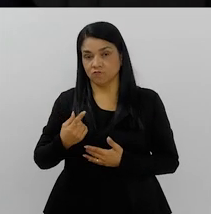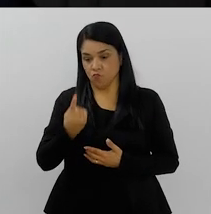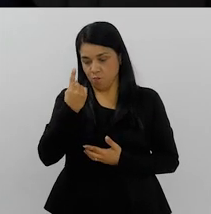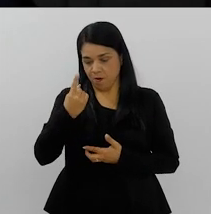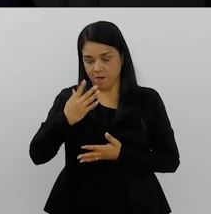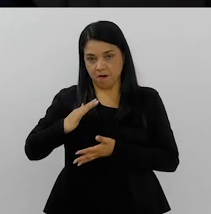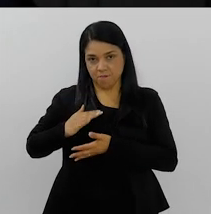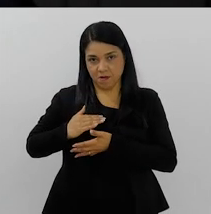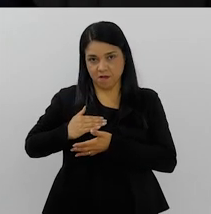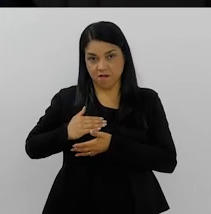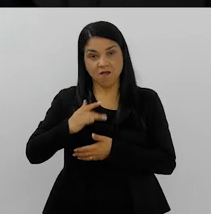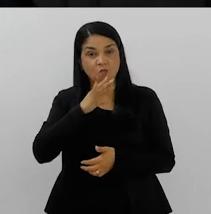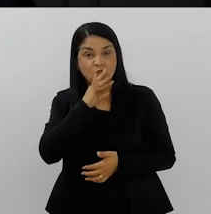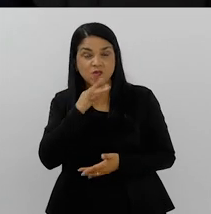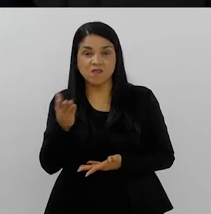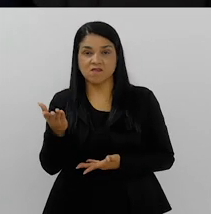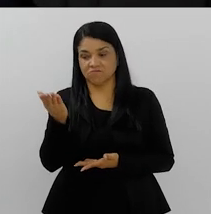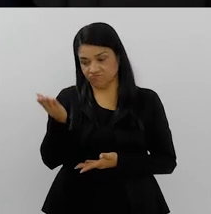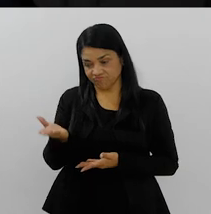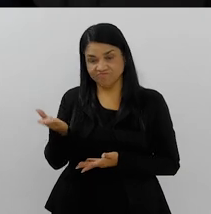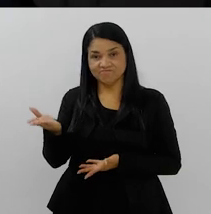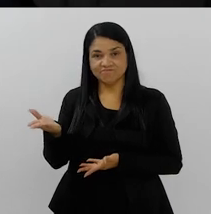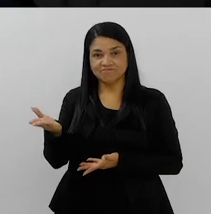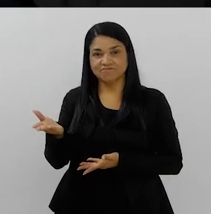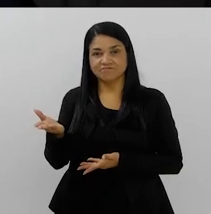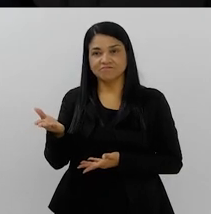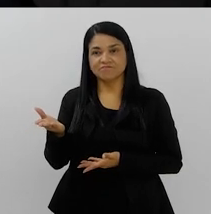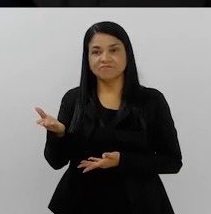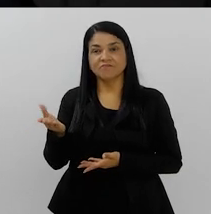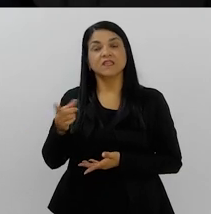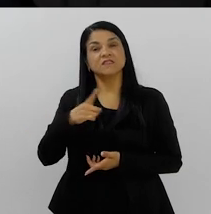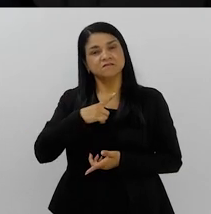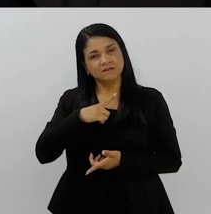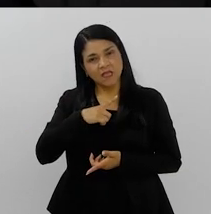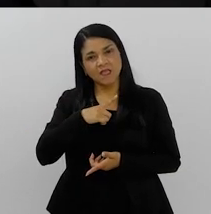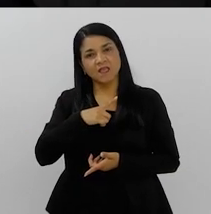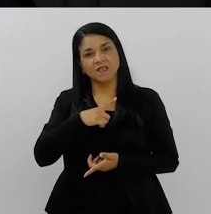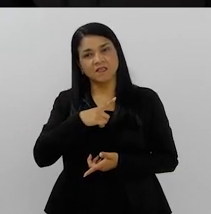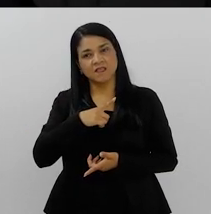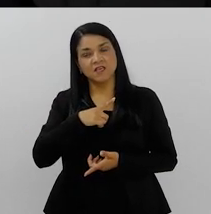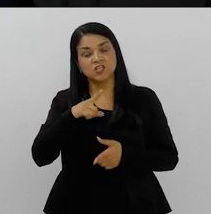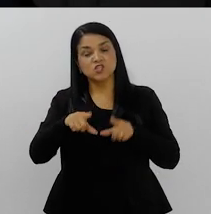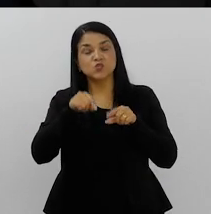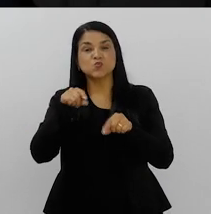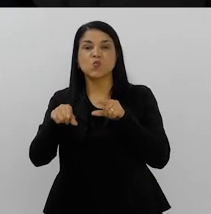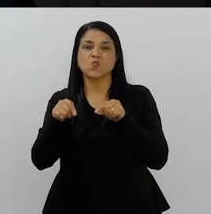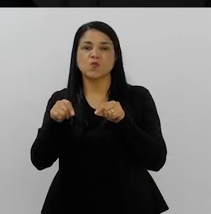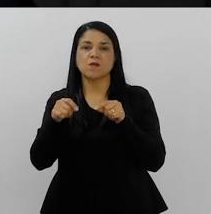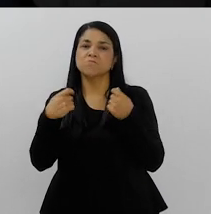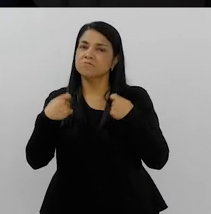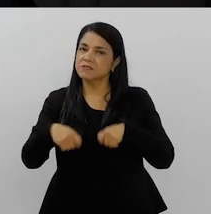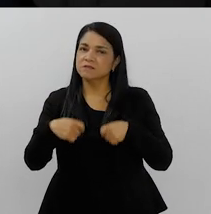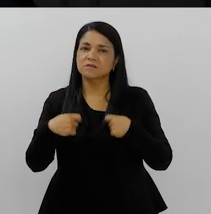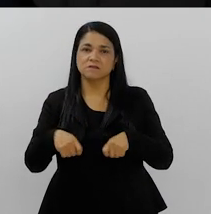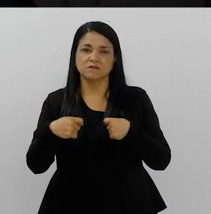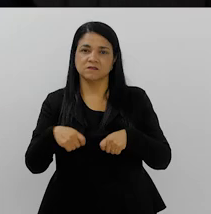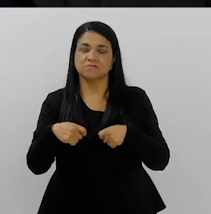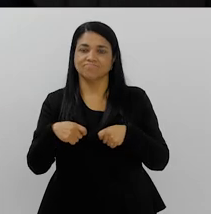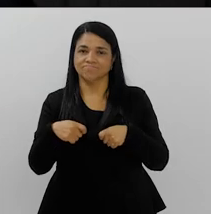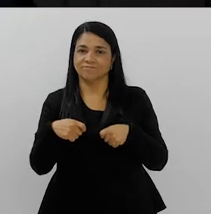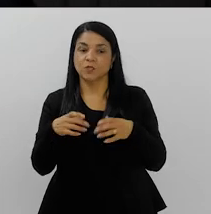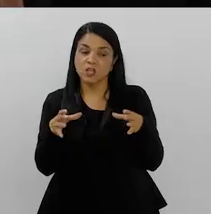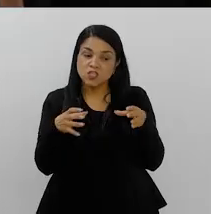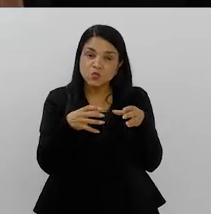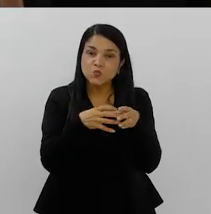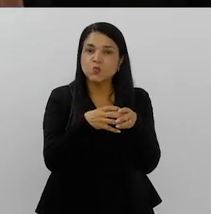mama só é muito ruim na condição dela então a gente também tem e a on questiona isso também a gente também